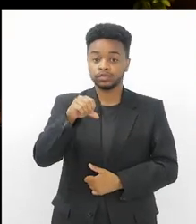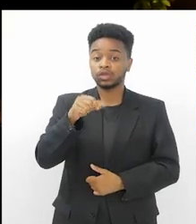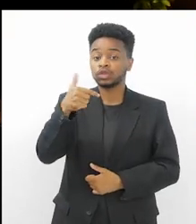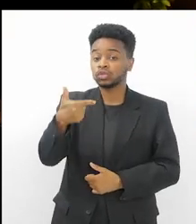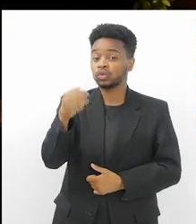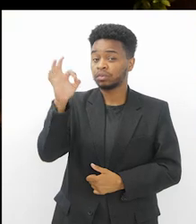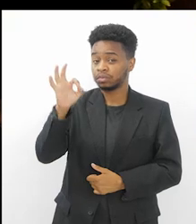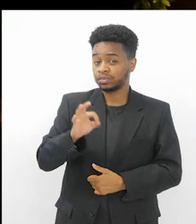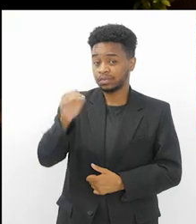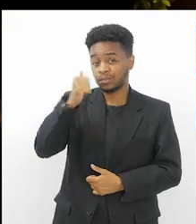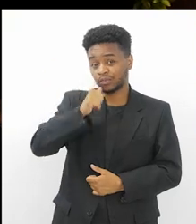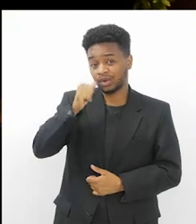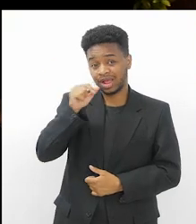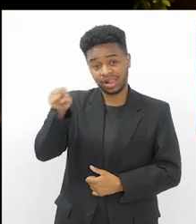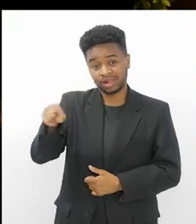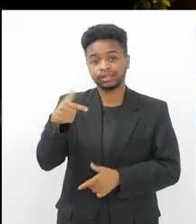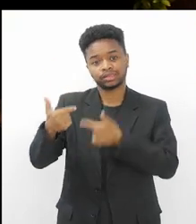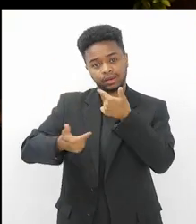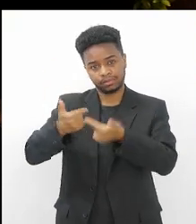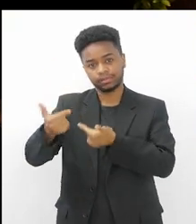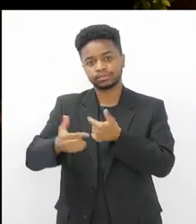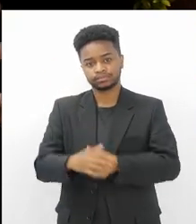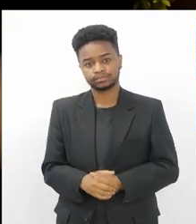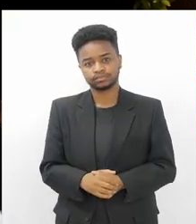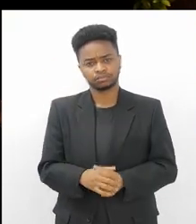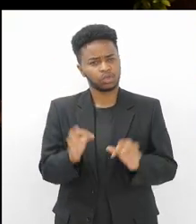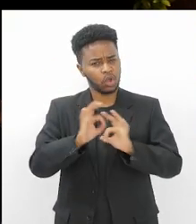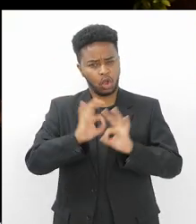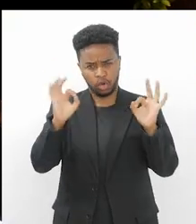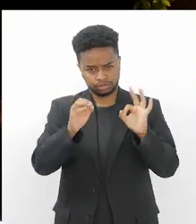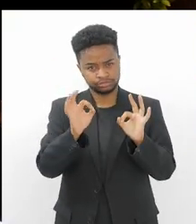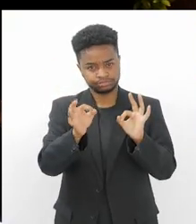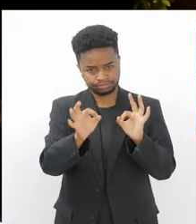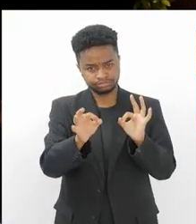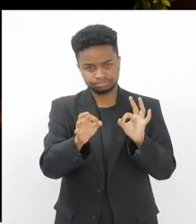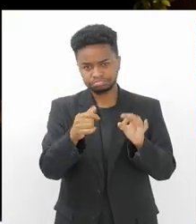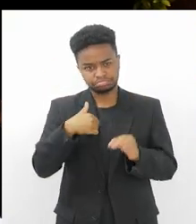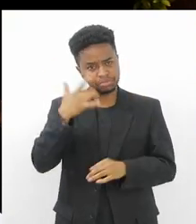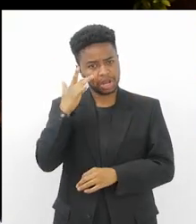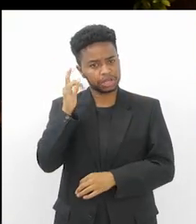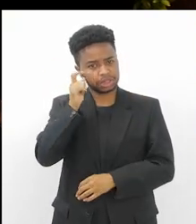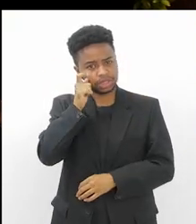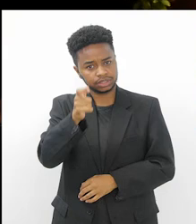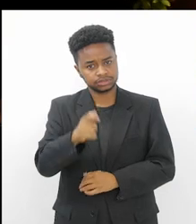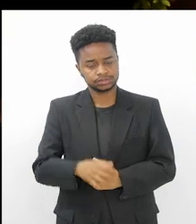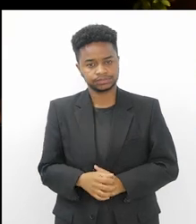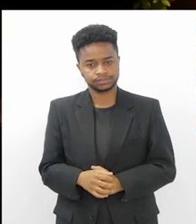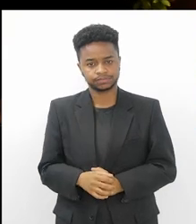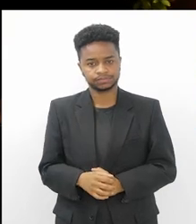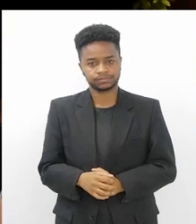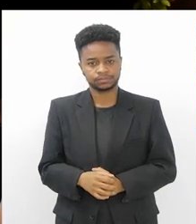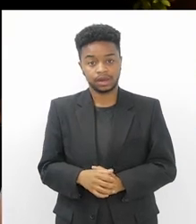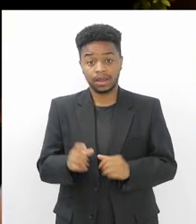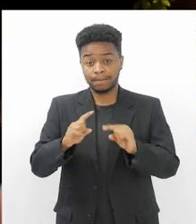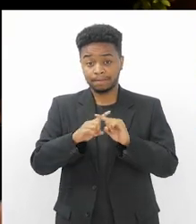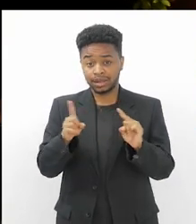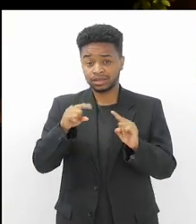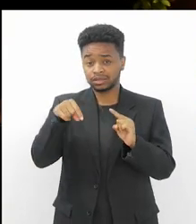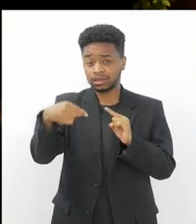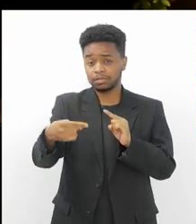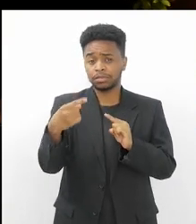eu soube, que 92% das mulheres na Suécia trabalham. Que coisa ótima, né? Achei